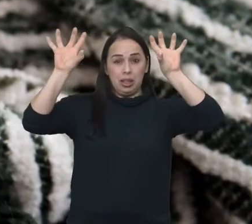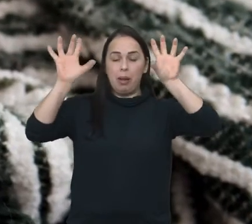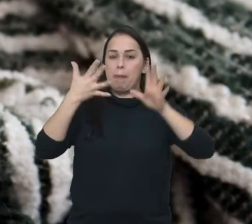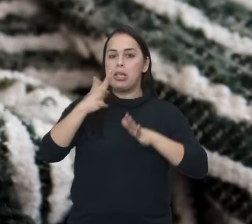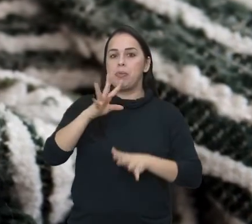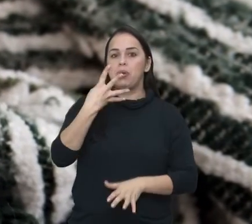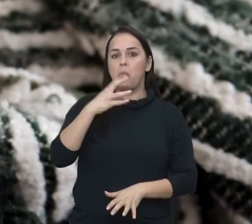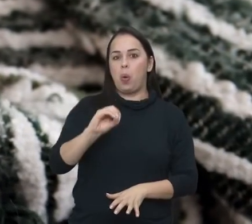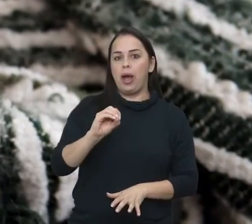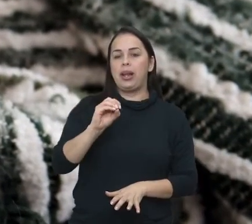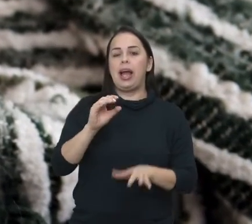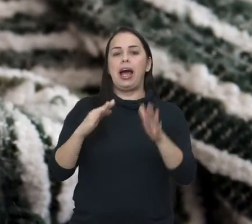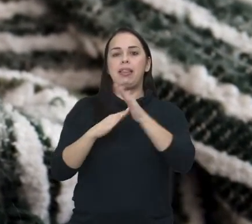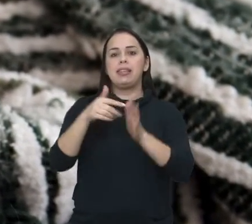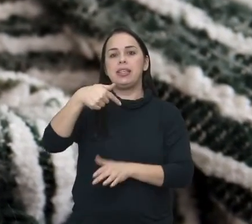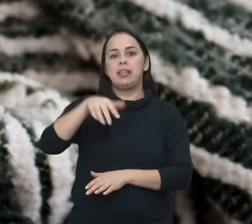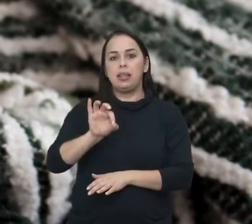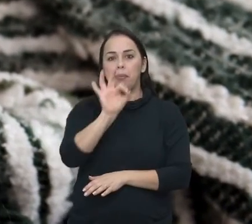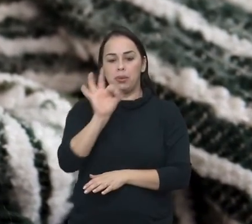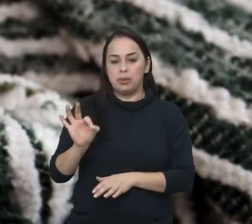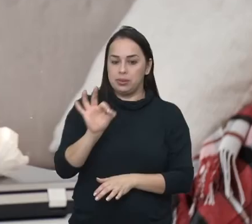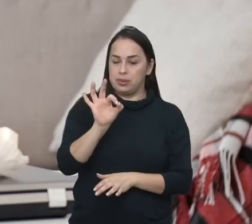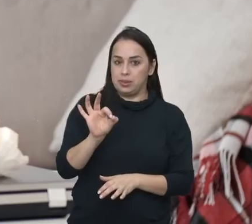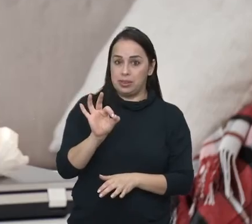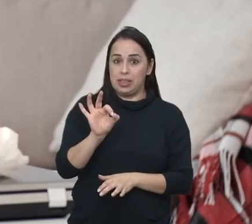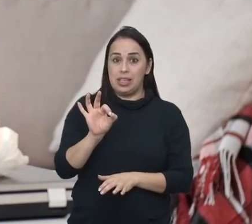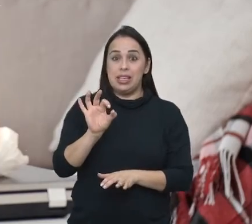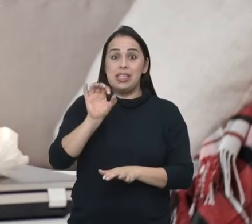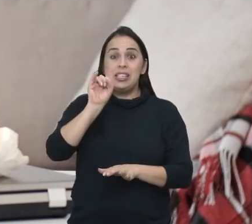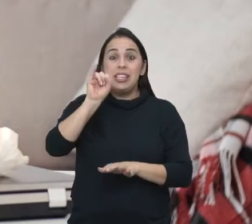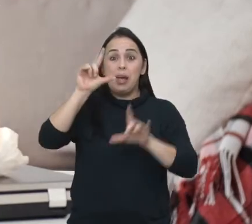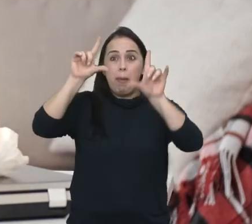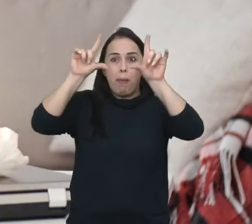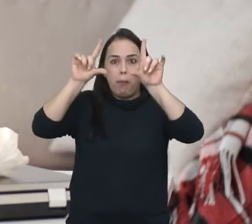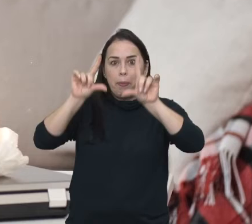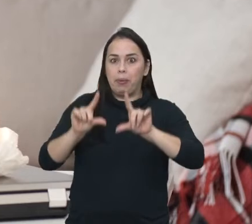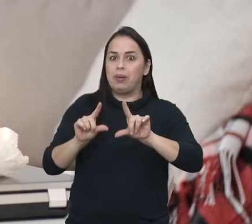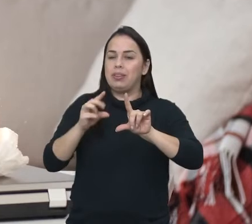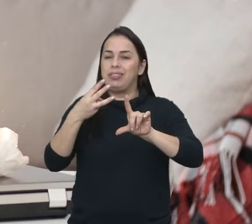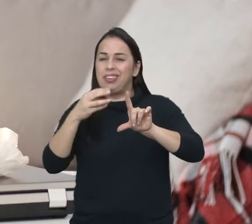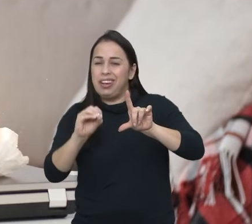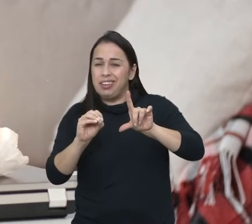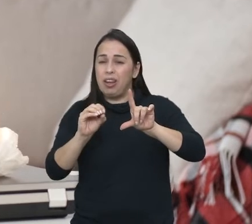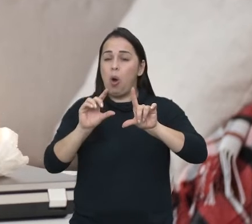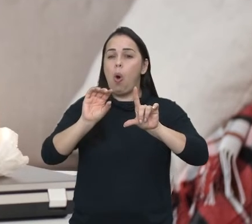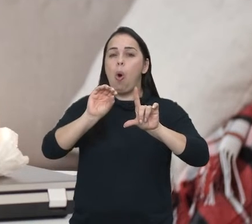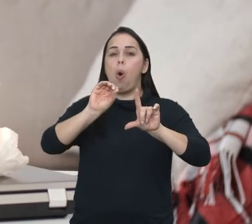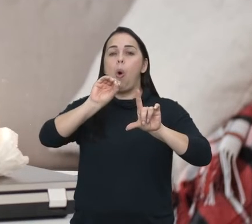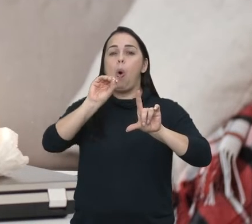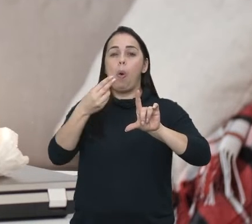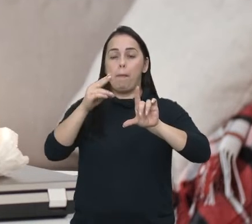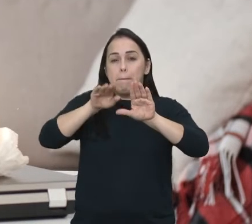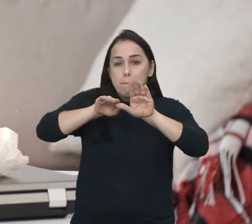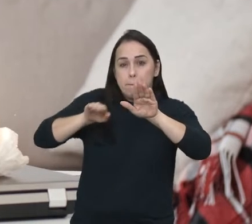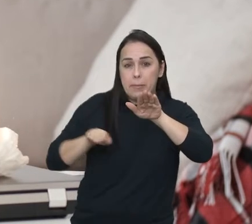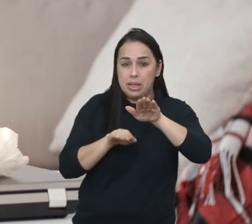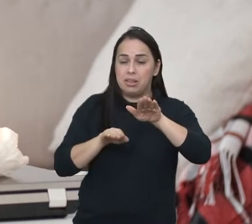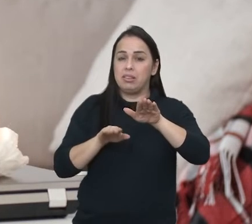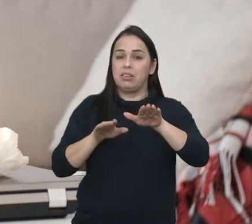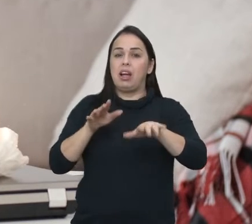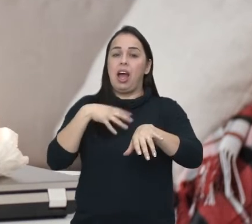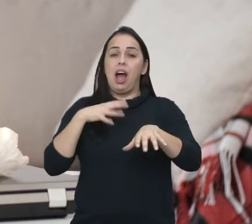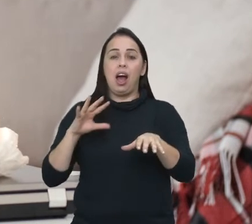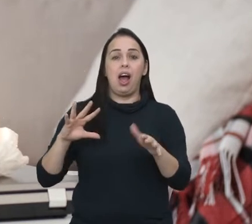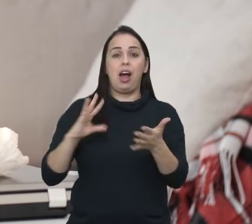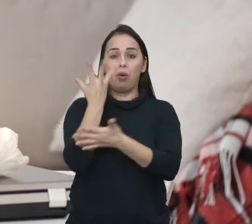pessoa está entre 40% e 70%. Caso esse índice esteja em 30% ou menos, as chances de